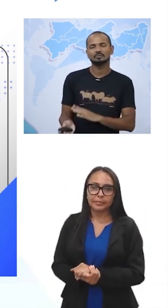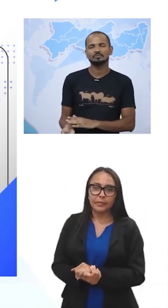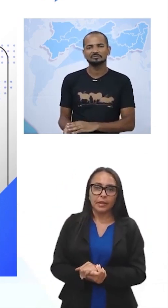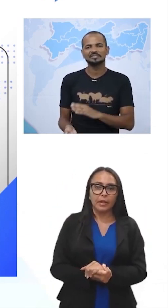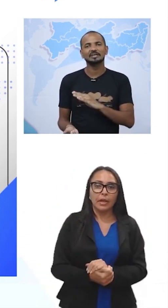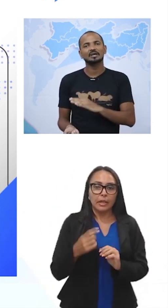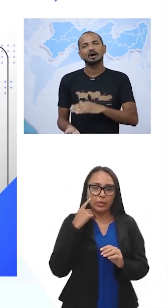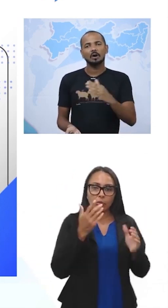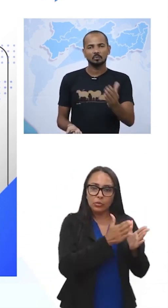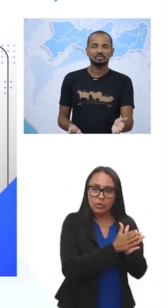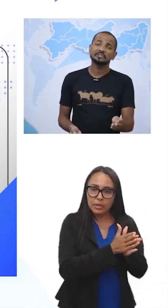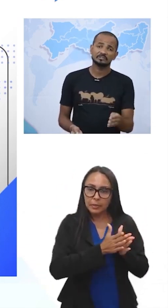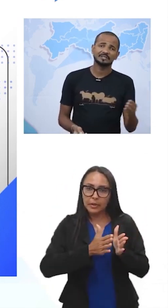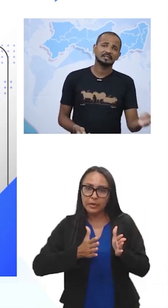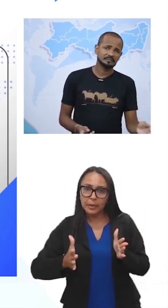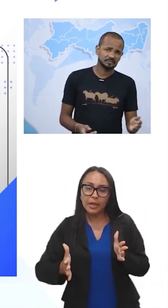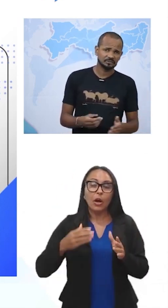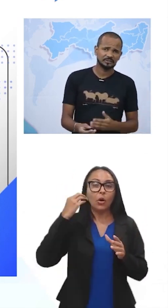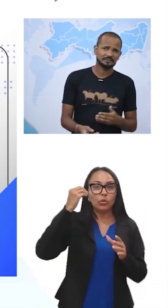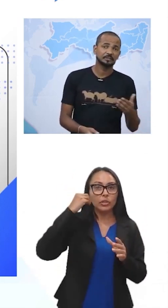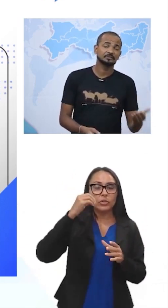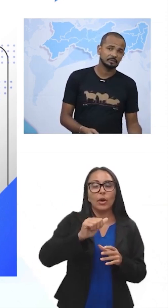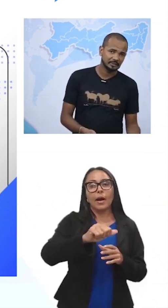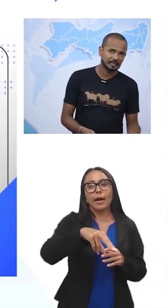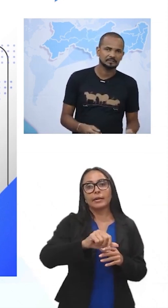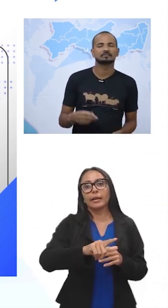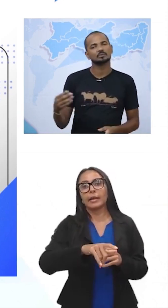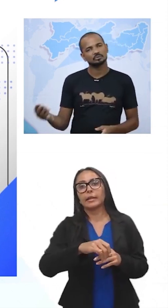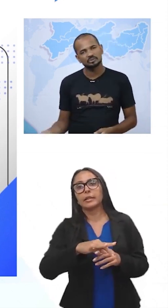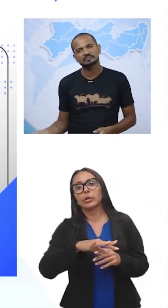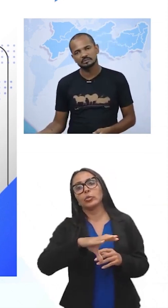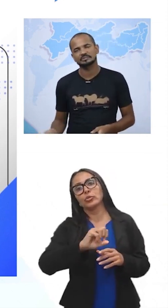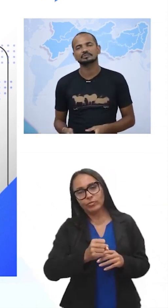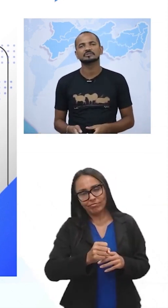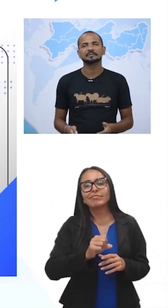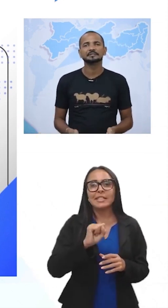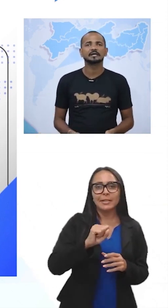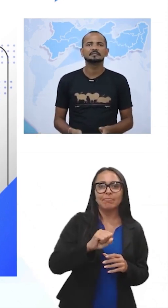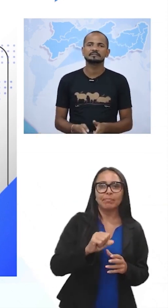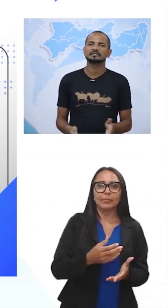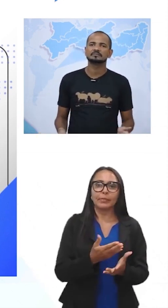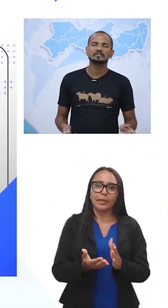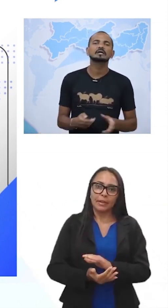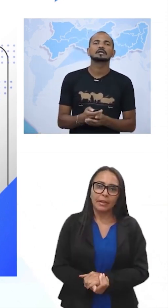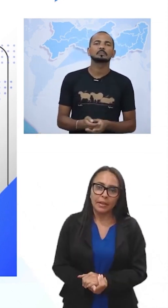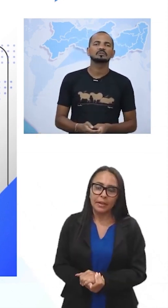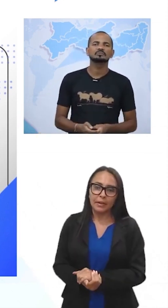para não confundir, alguns testes são analytics, não são necessariamente de usabilidade. Outros são, sim, de usabilidade e